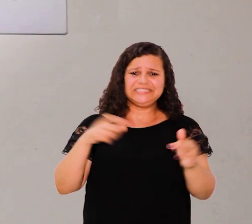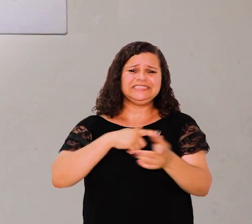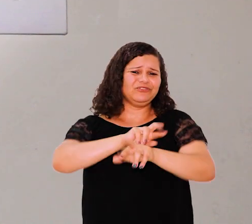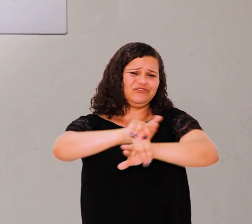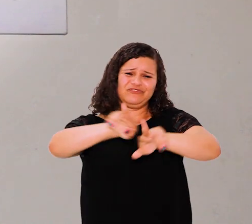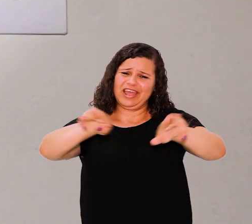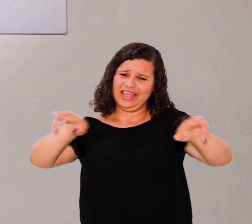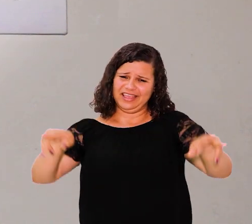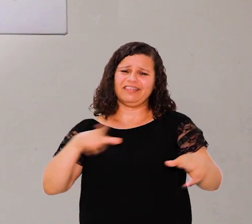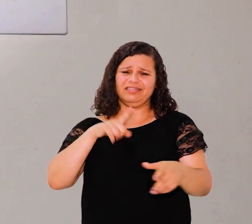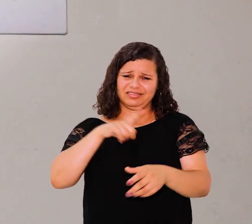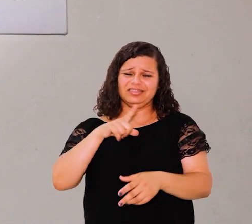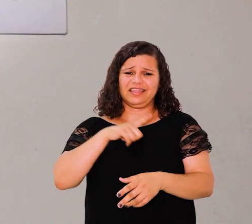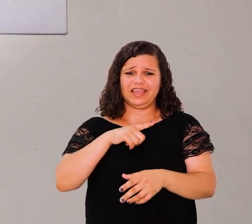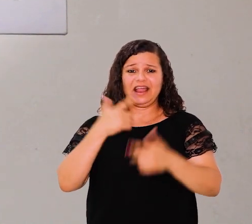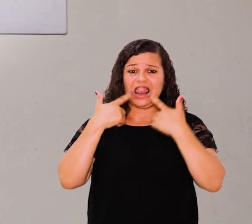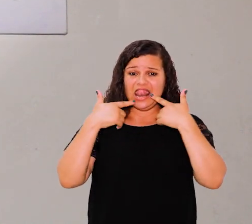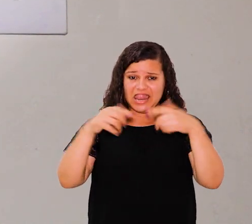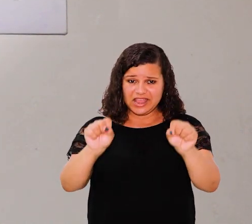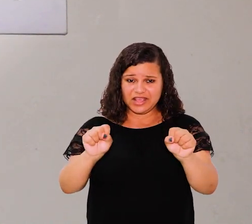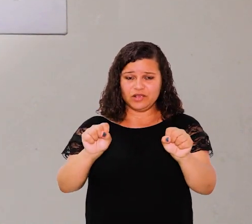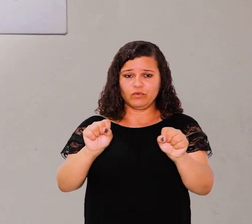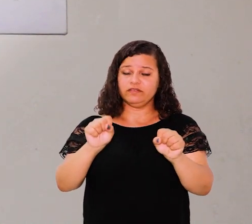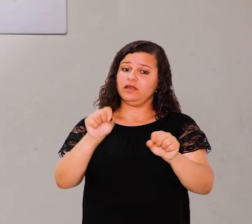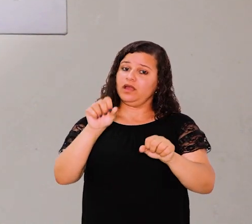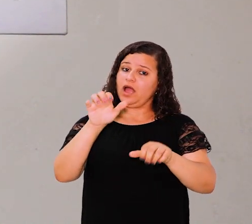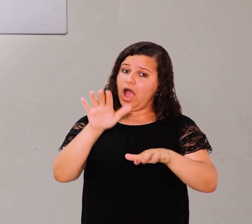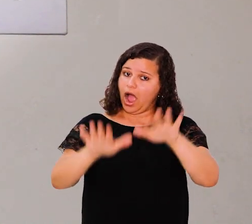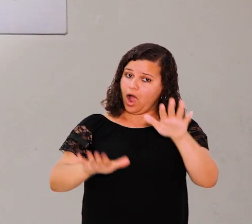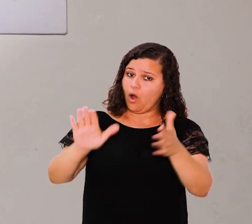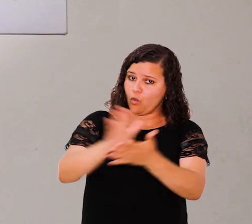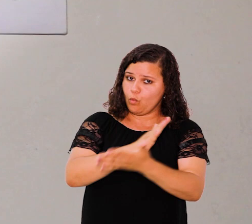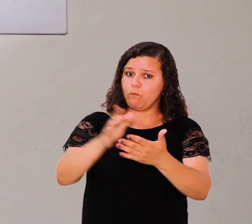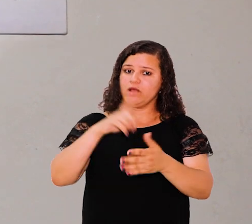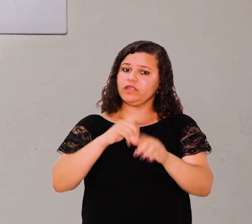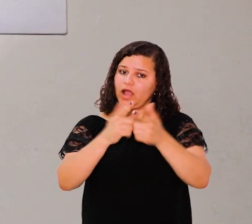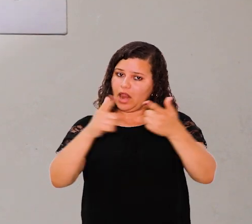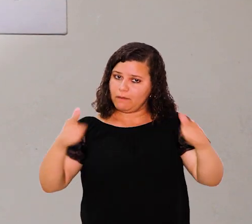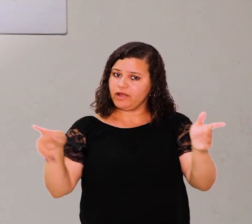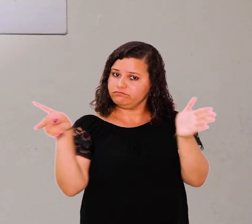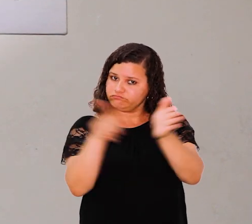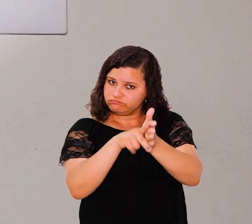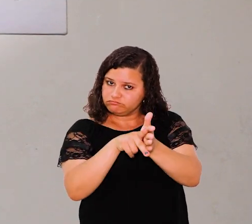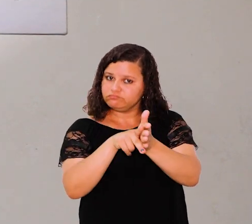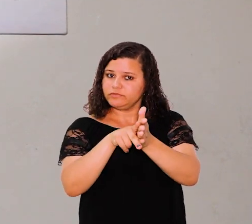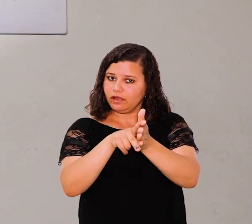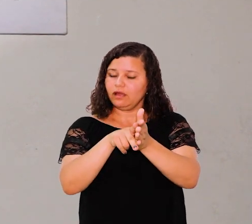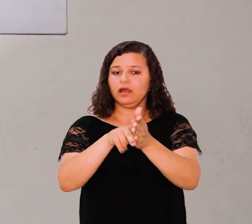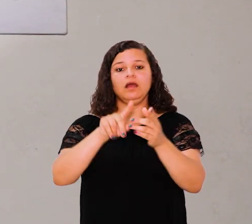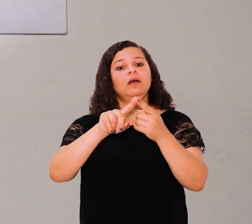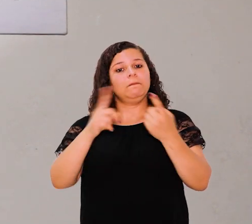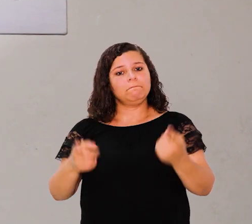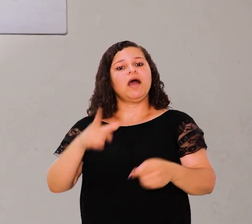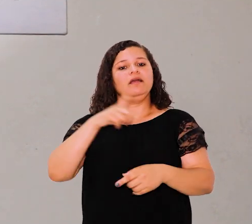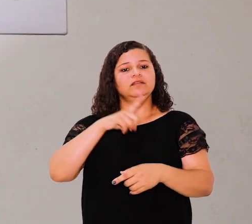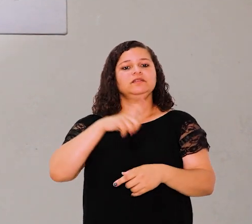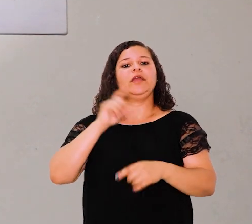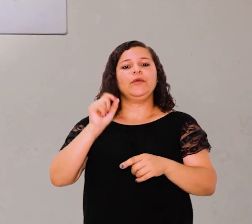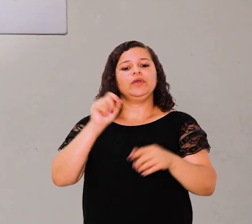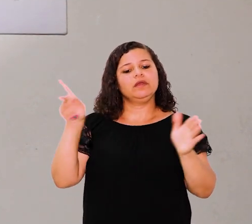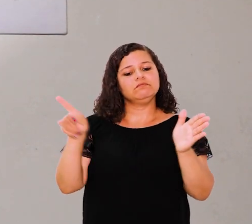de diferenças que as línguas, embora cada uma tenha a sua gramática própria e